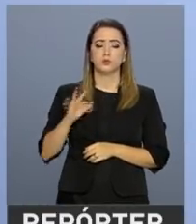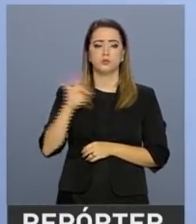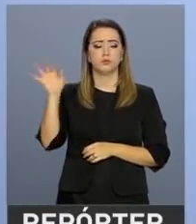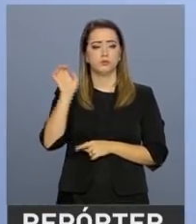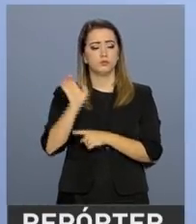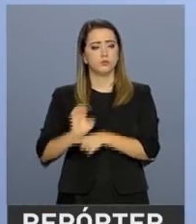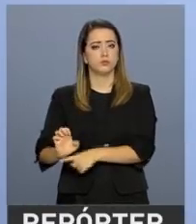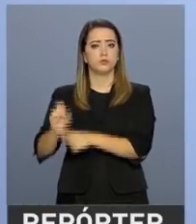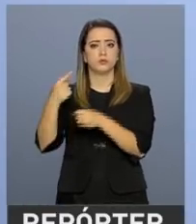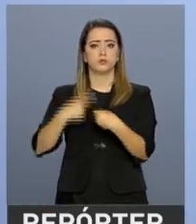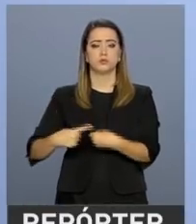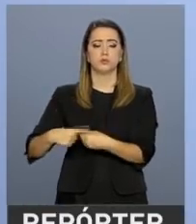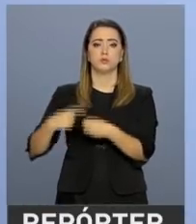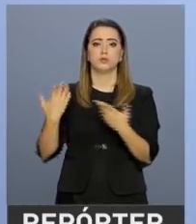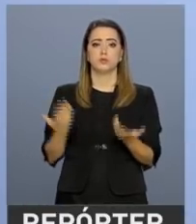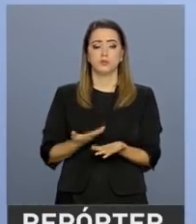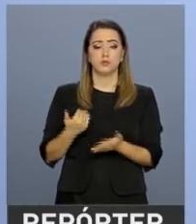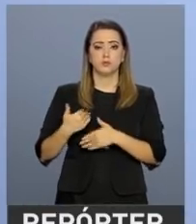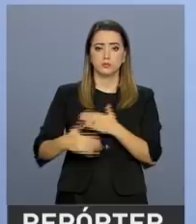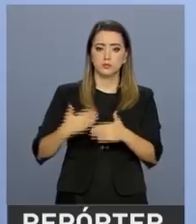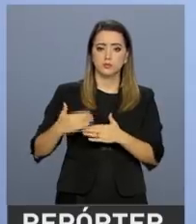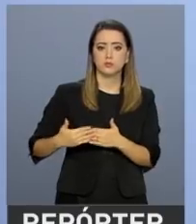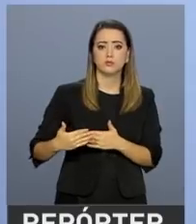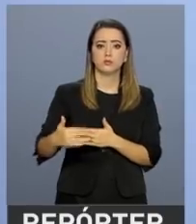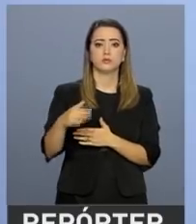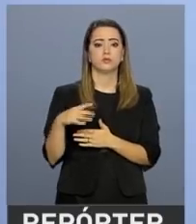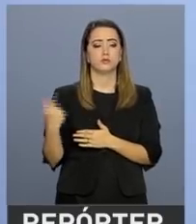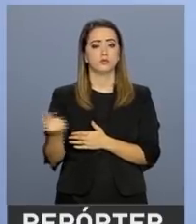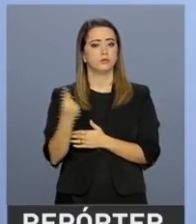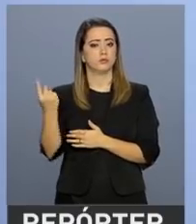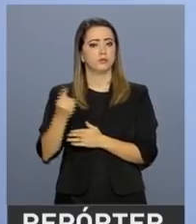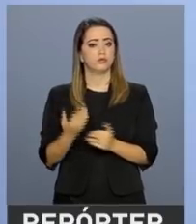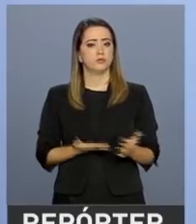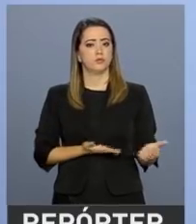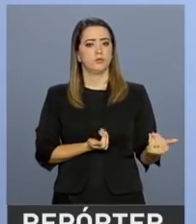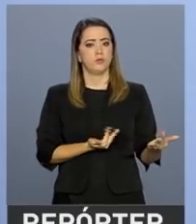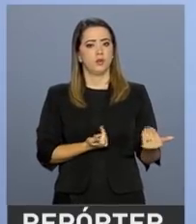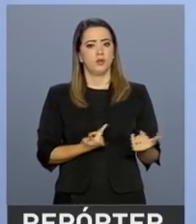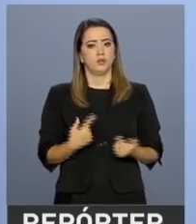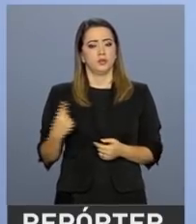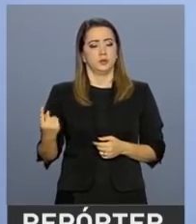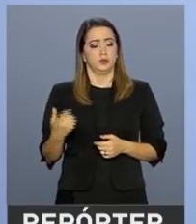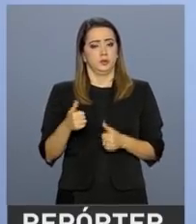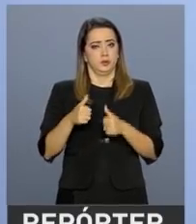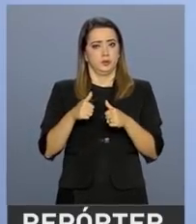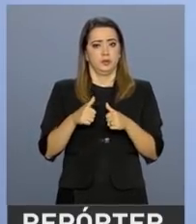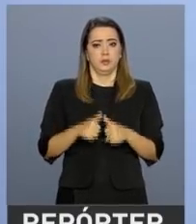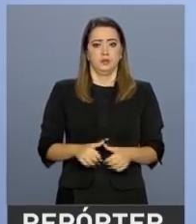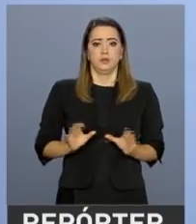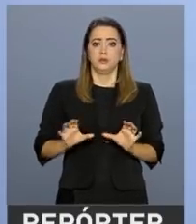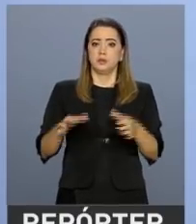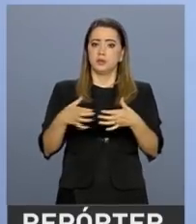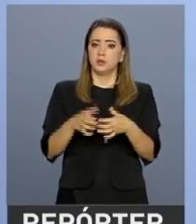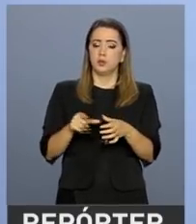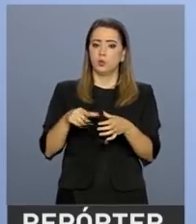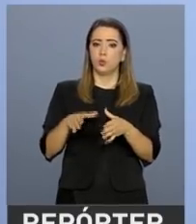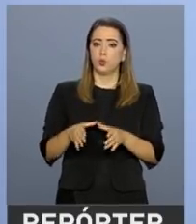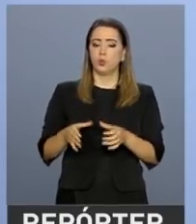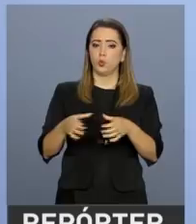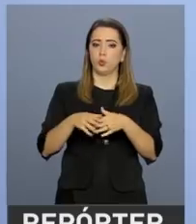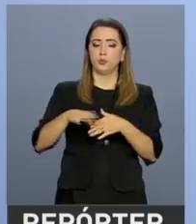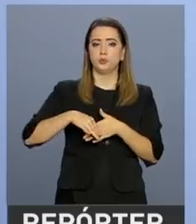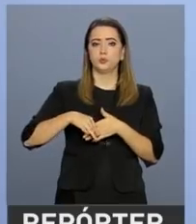e dos municípios ea partir de agora não sou mais jovens brasileiros que ficarão sujeitos a grupos que ocuparam o poder